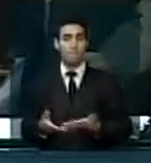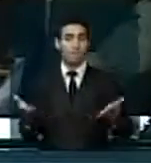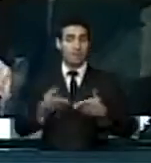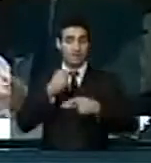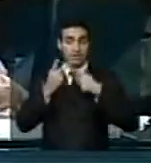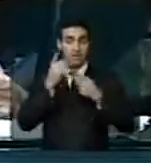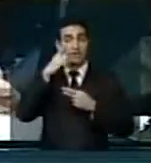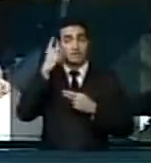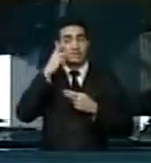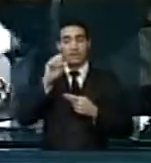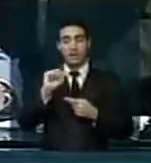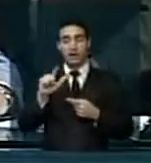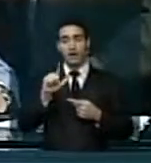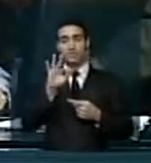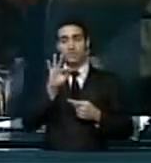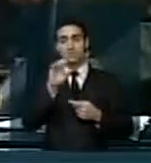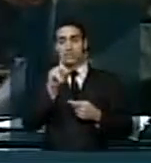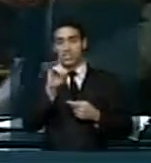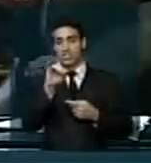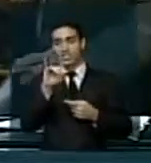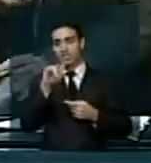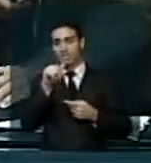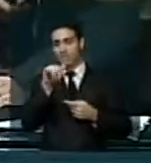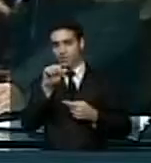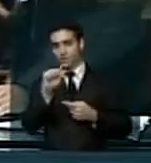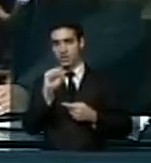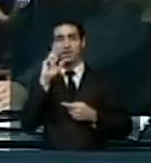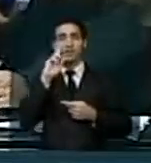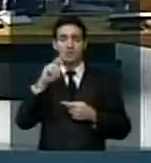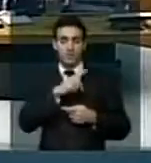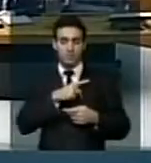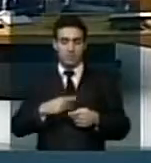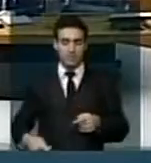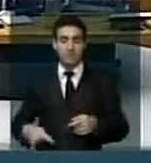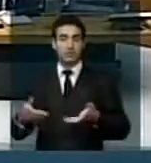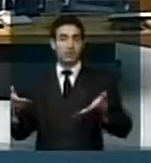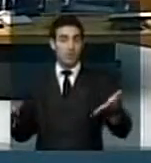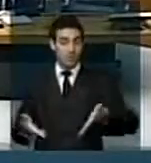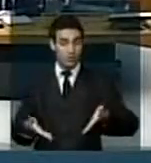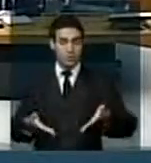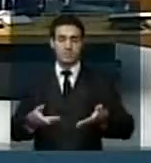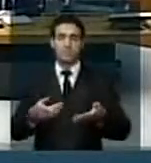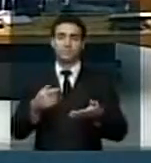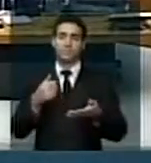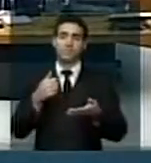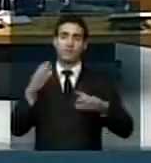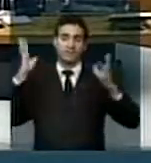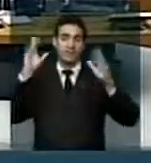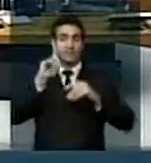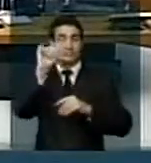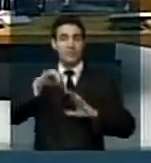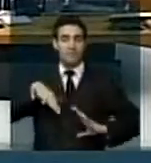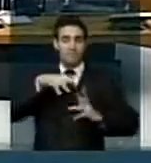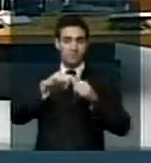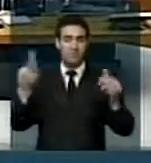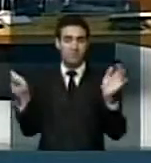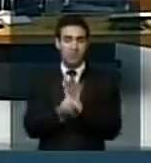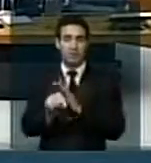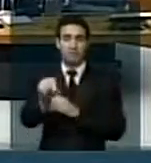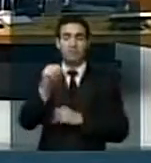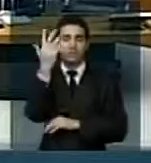Com a palavra o deputado Aldir Faz. Senhor presidente, hoje comemoramos o Dia Mundial do Meio